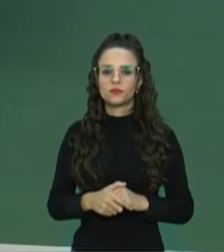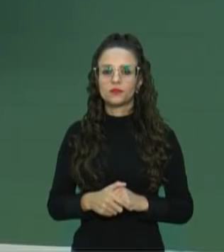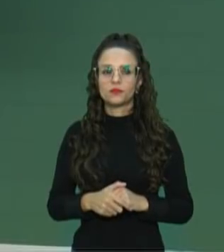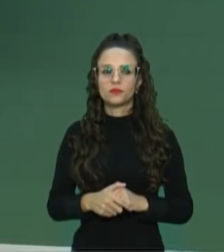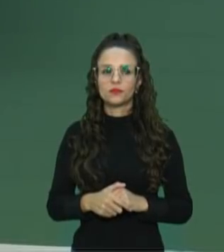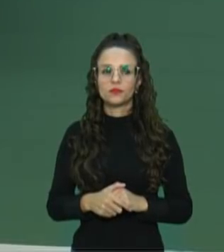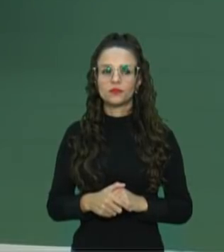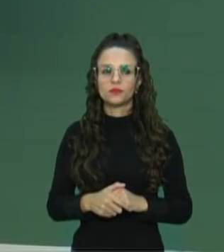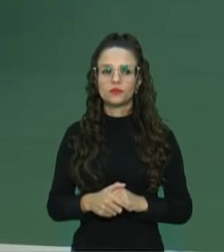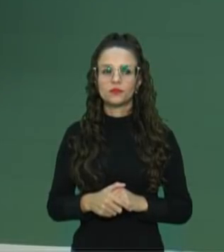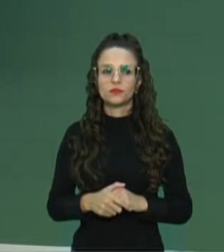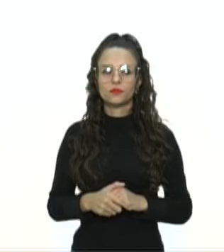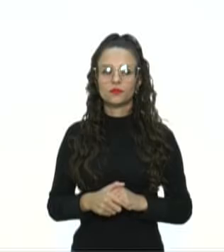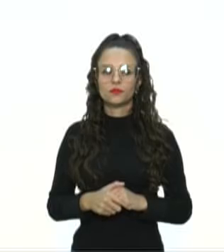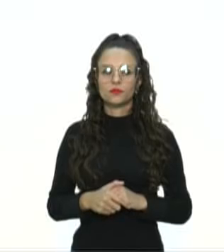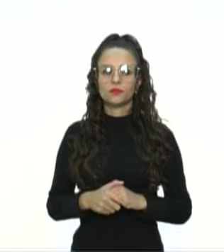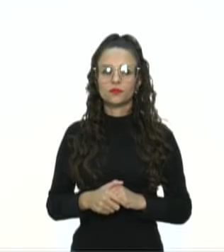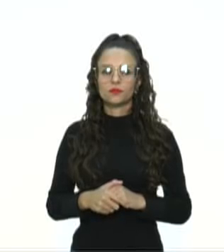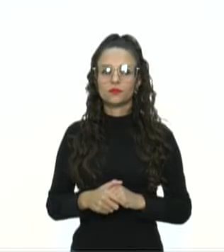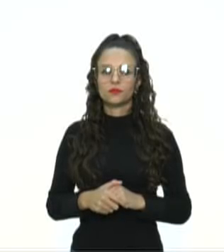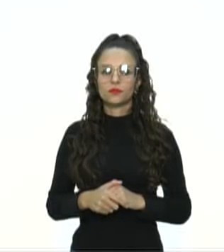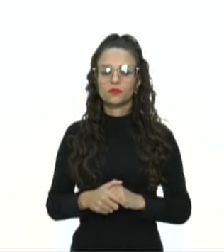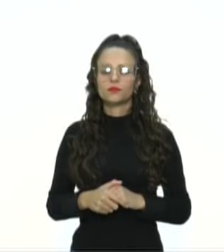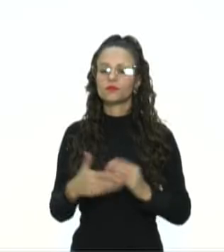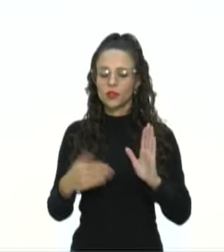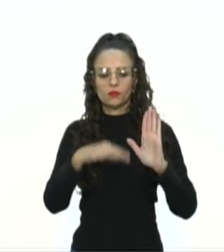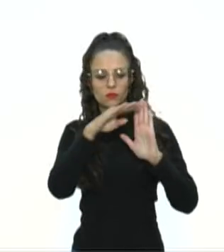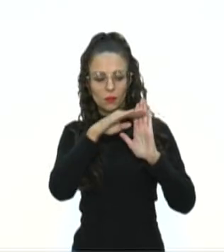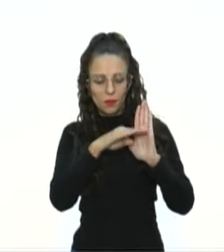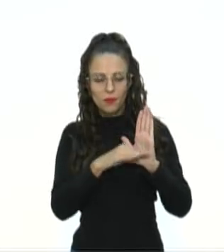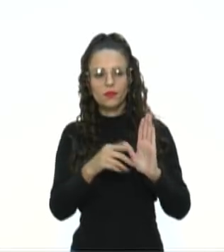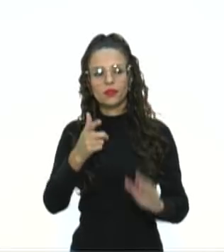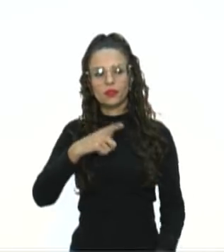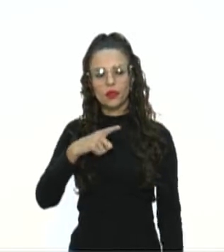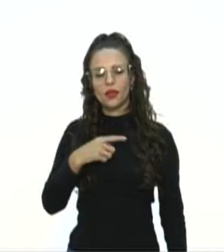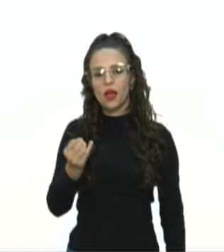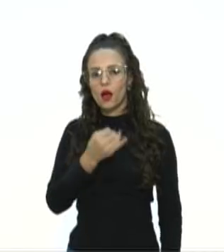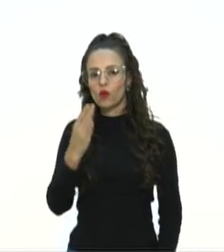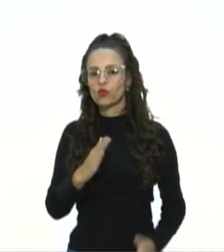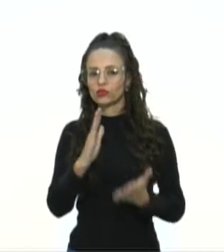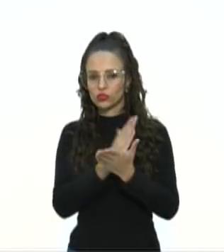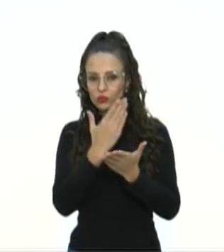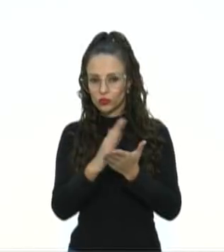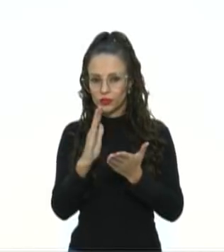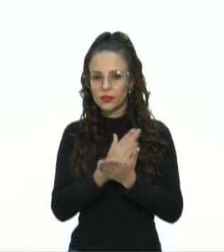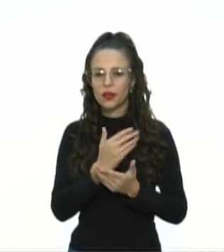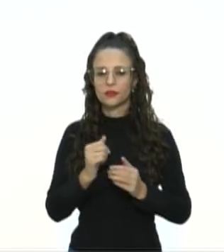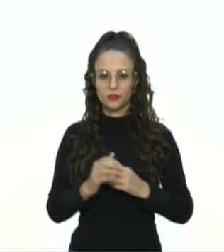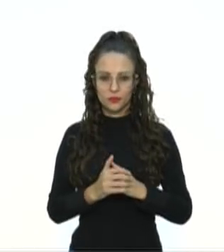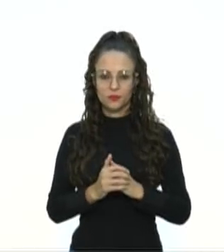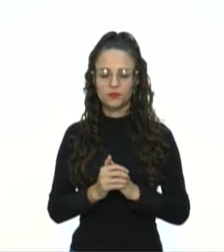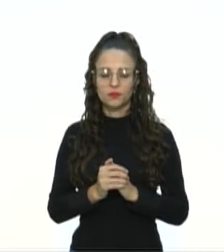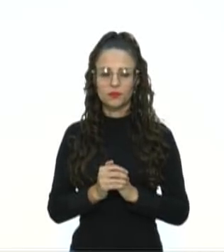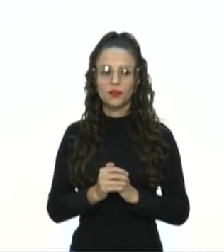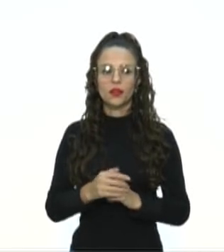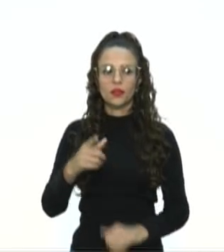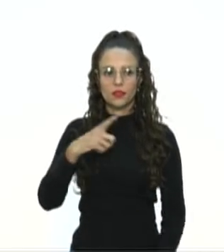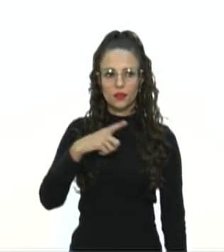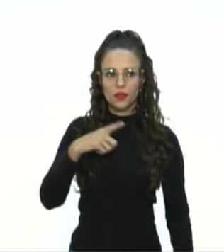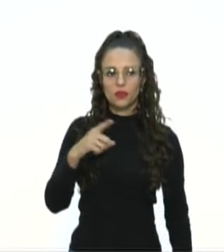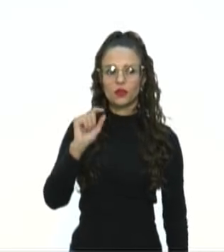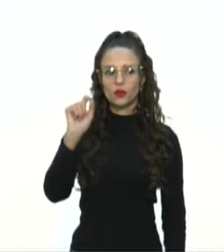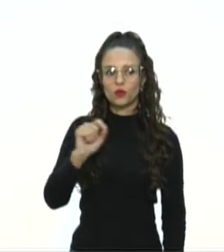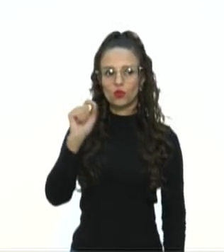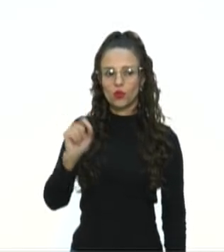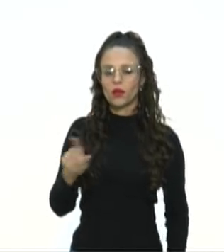encontra. Né? Dentro da orientação, então existem algumas modalidades. Então além da que nós retratamos, que são